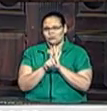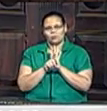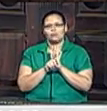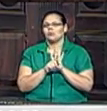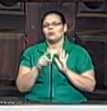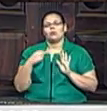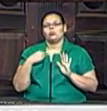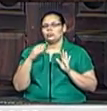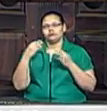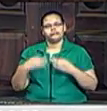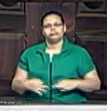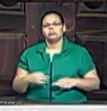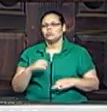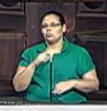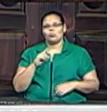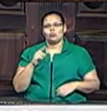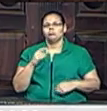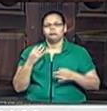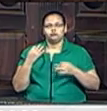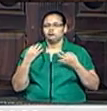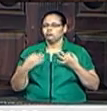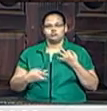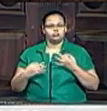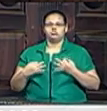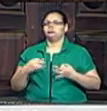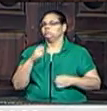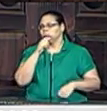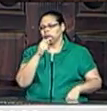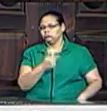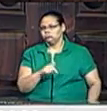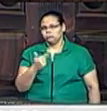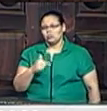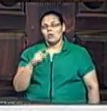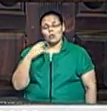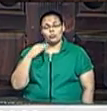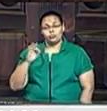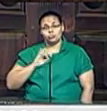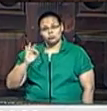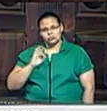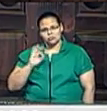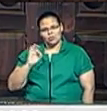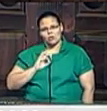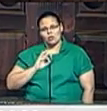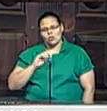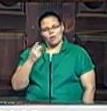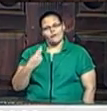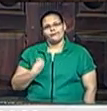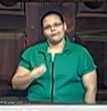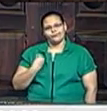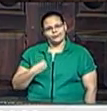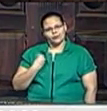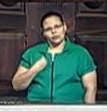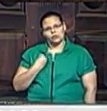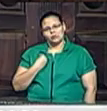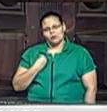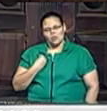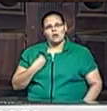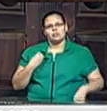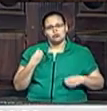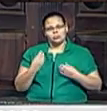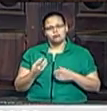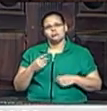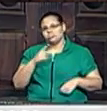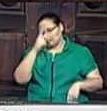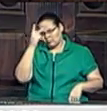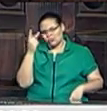e injusta, porque os policiais, civis e militares, que dão as suas vidas na defesa da sociedade,